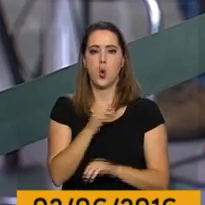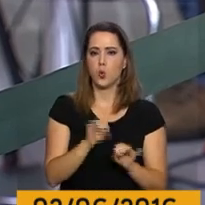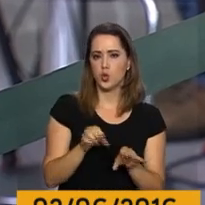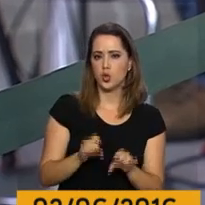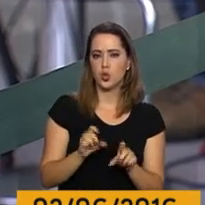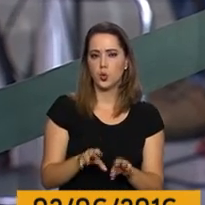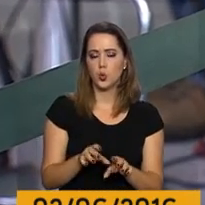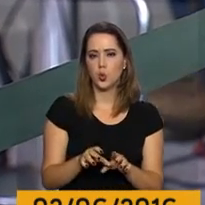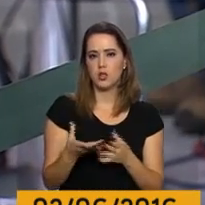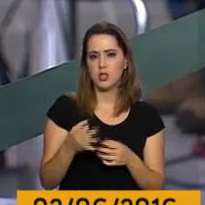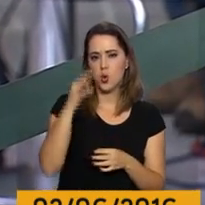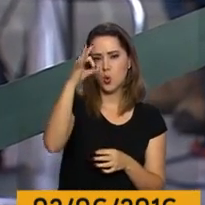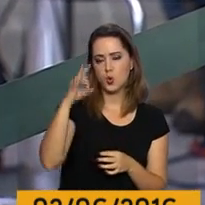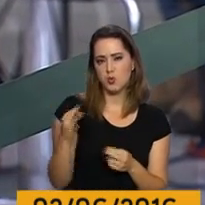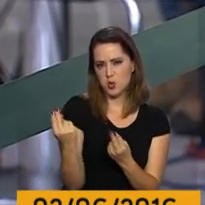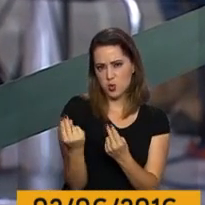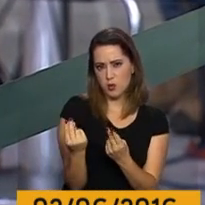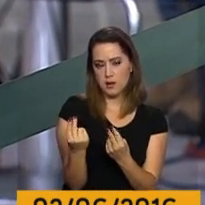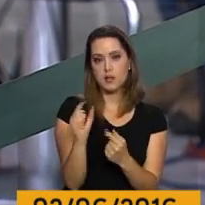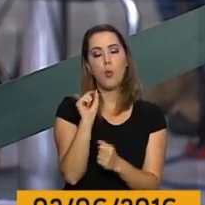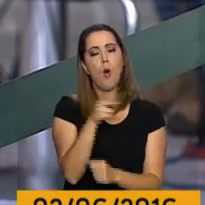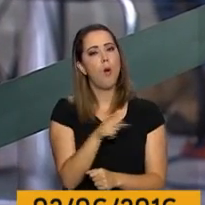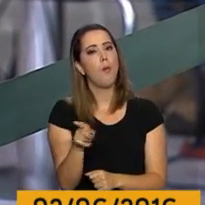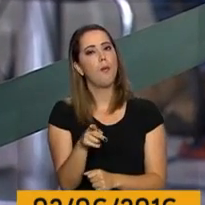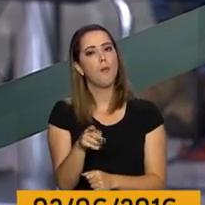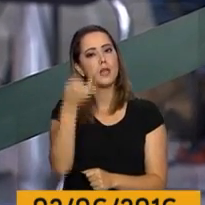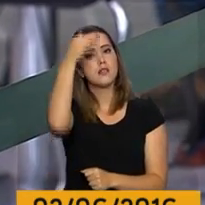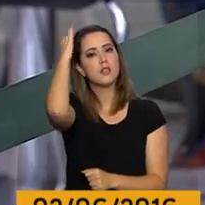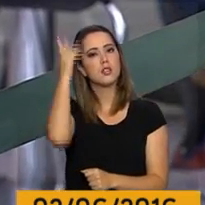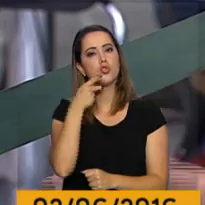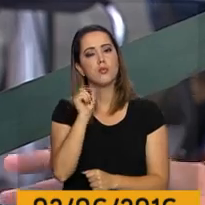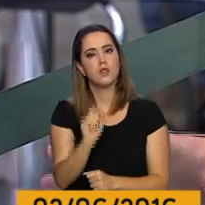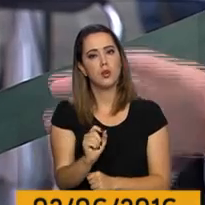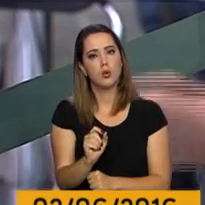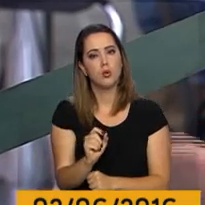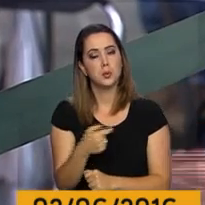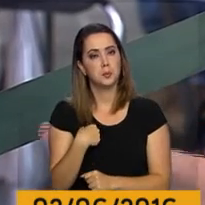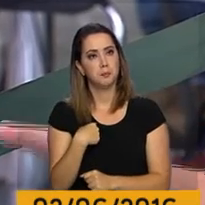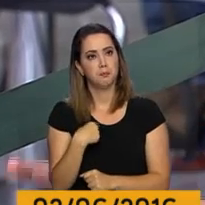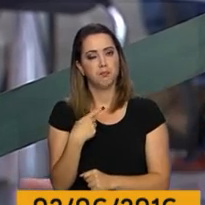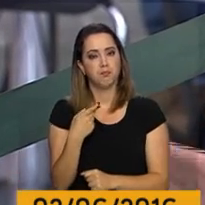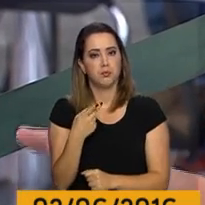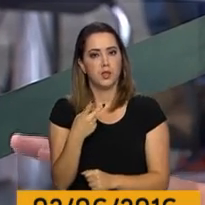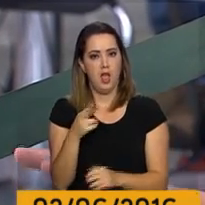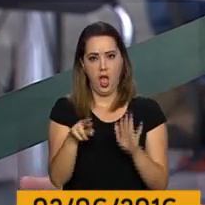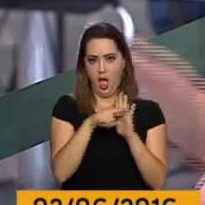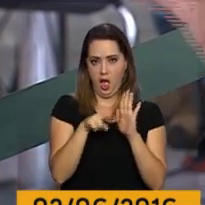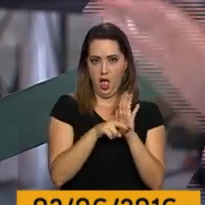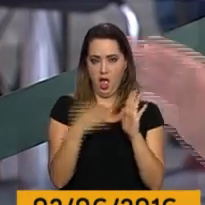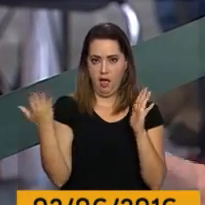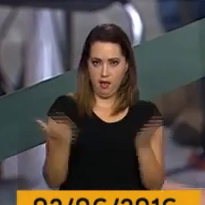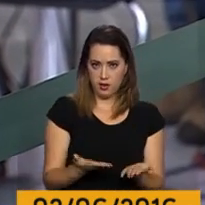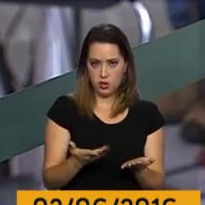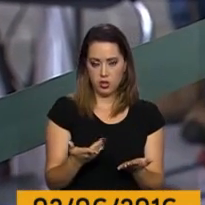os percentuais serão mantidos, foi a declaração do presidente. Pelo jeito, a regra atual não vai permanecer, é isso. Vocês vão